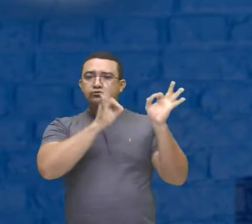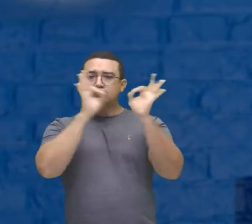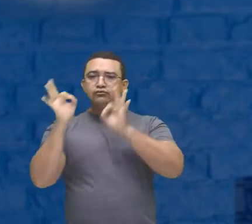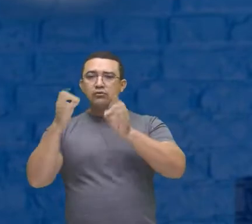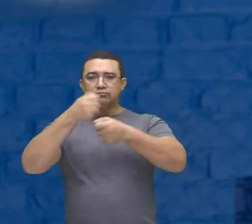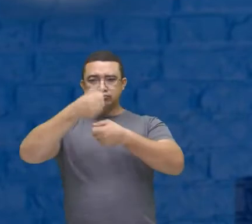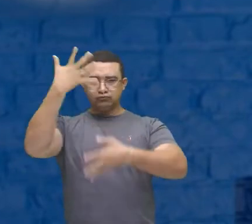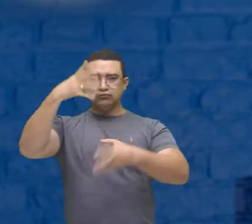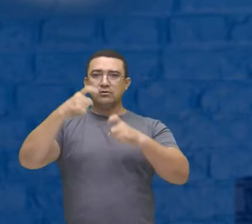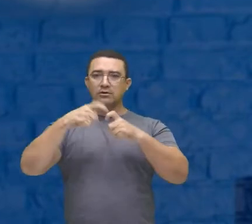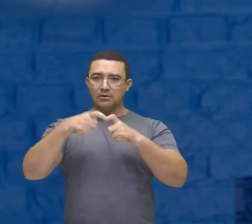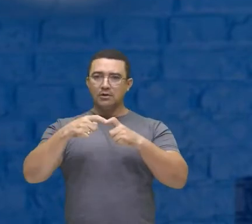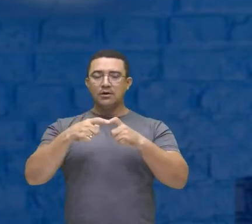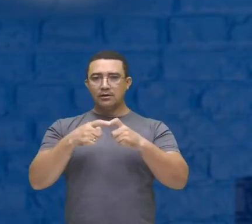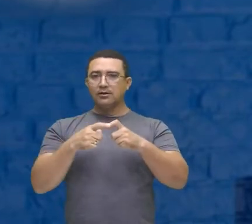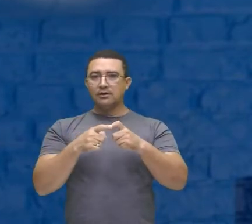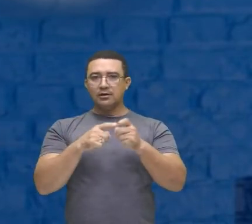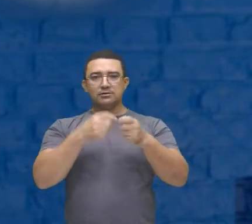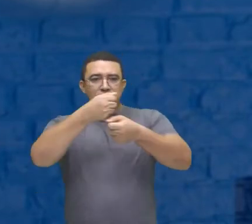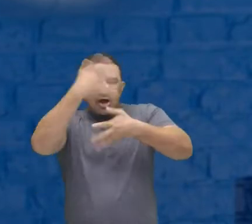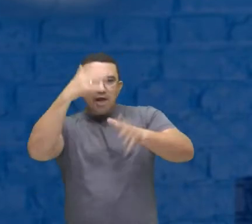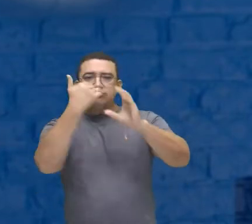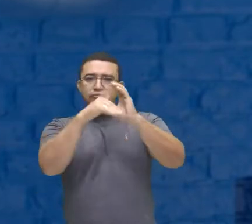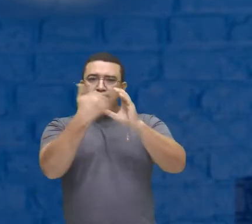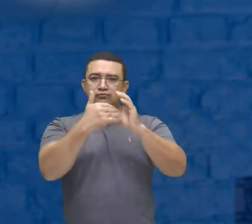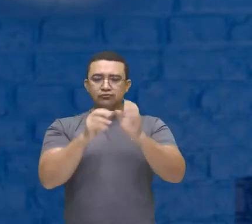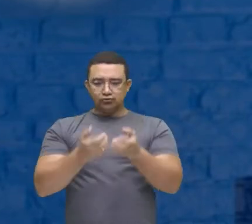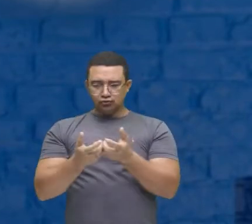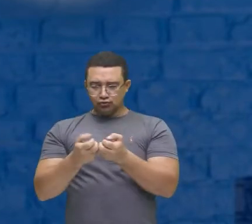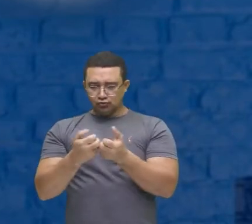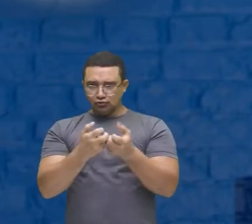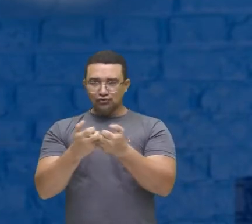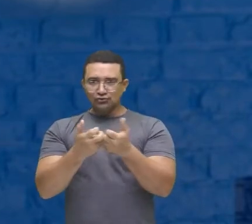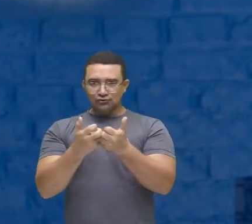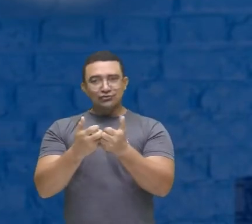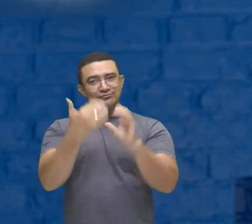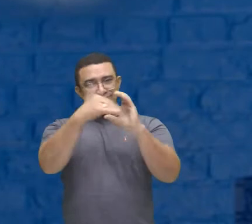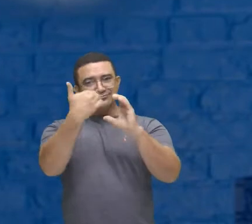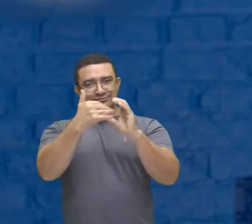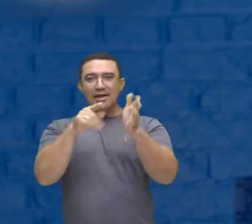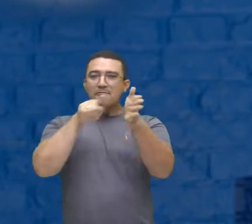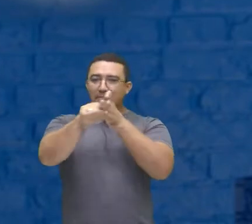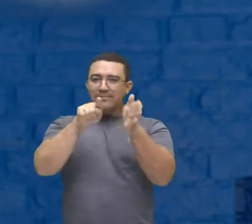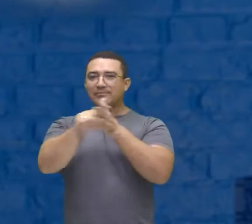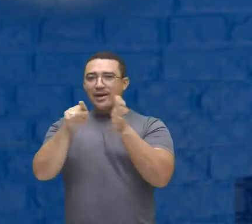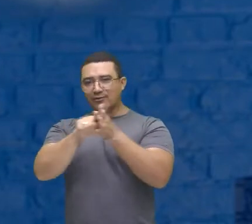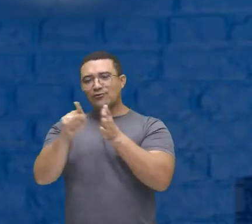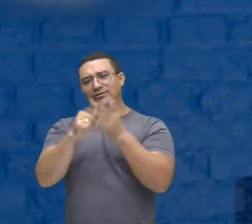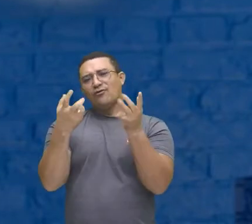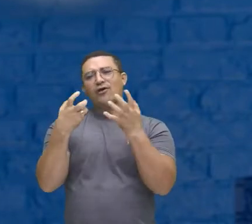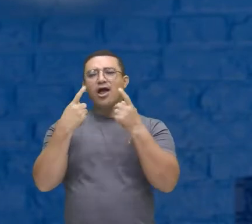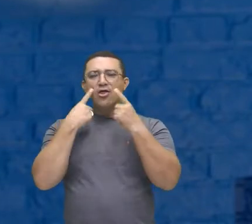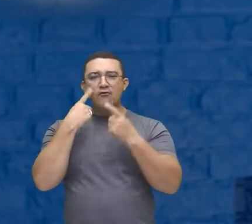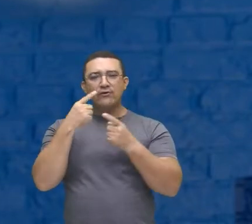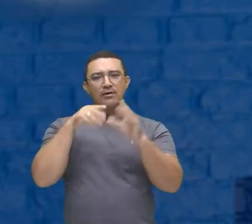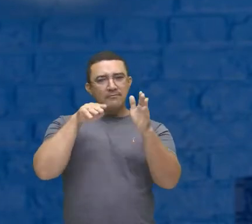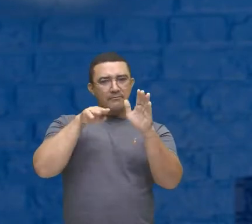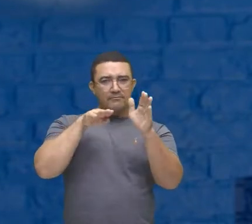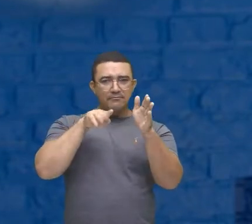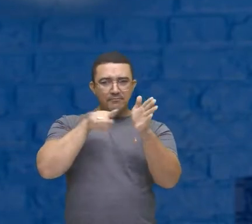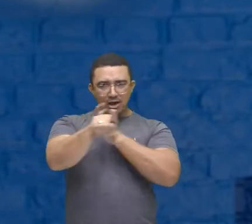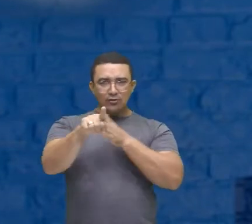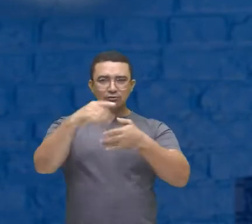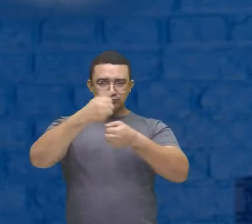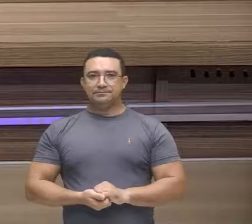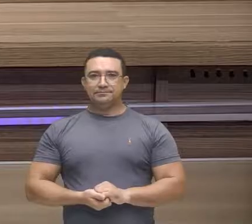certeza vai responder. Eu quero ver esses dedinhos aí, né, que estão assim, nervosos, estão teclando, e eu quero ver você escrevendo aí no chat a sua pergunta. Doutor Onete,